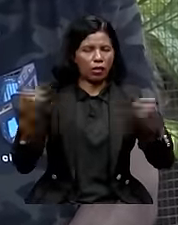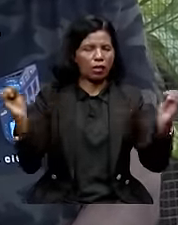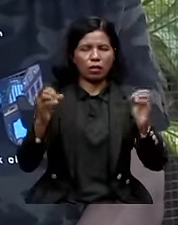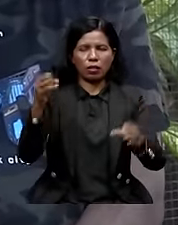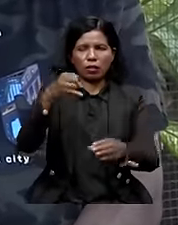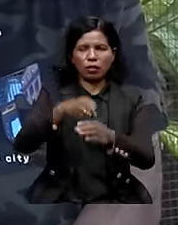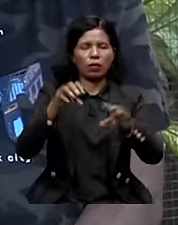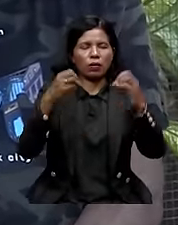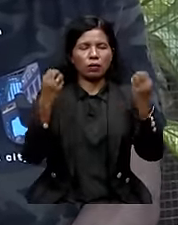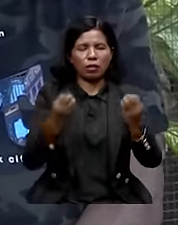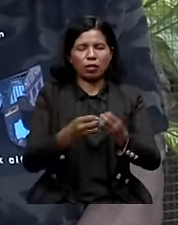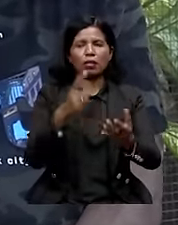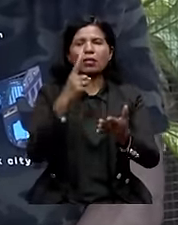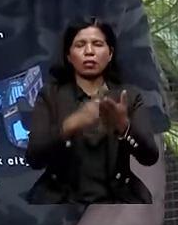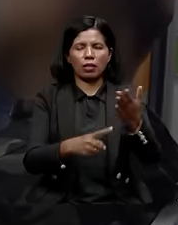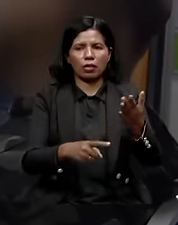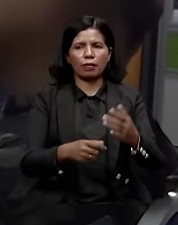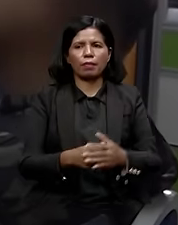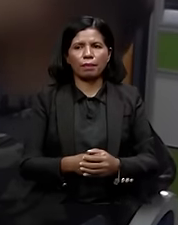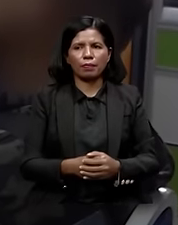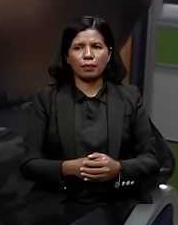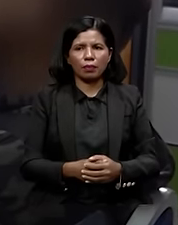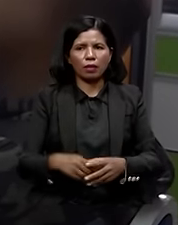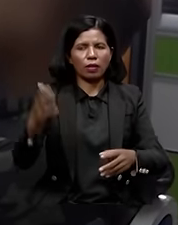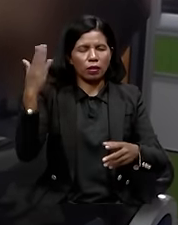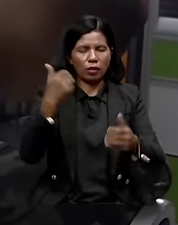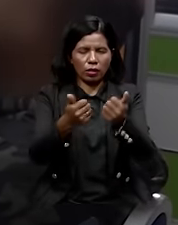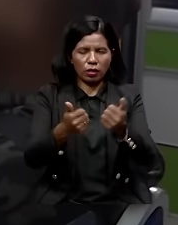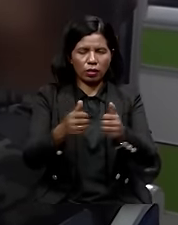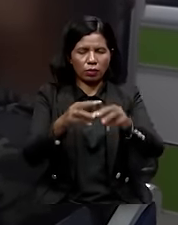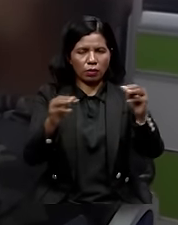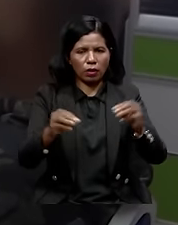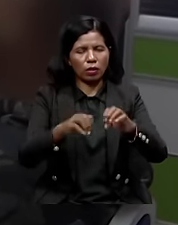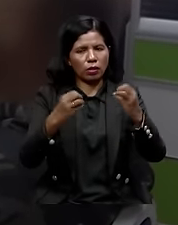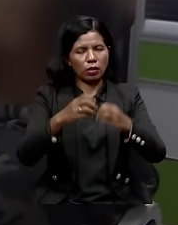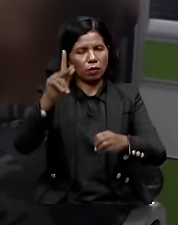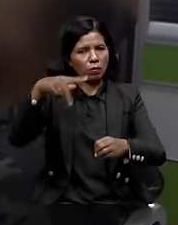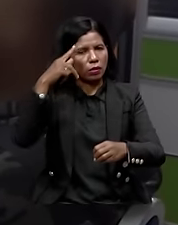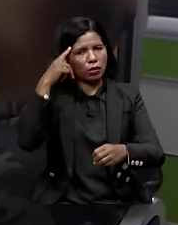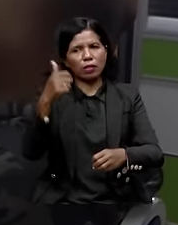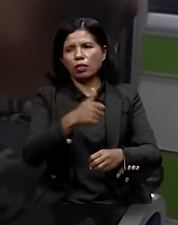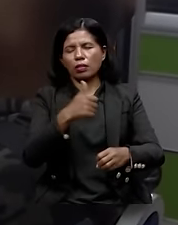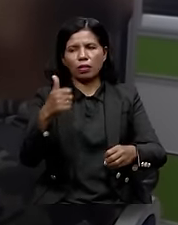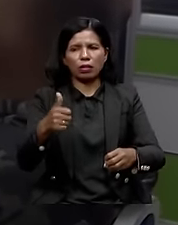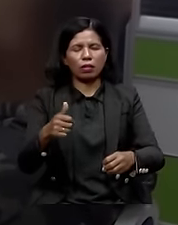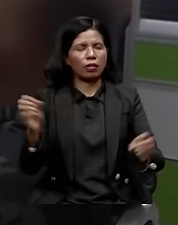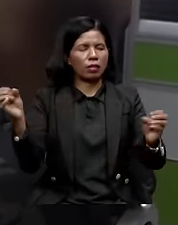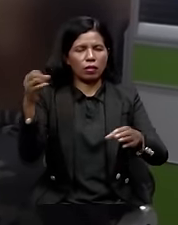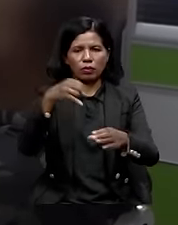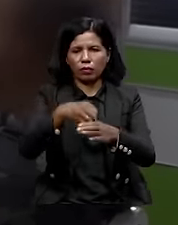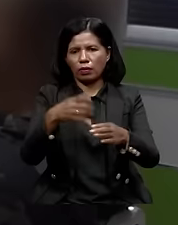a organização Sidadaun. Arte marcial, ka organização política balu, nia nunca envolve ne